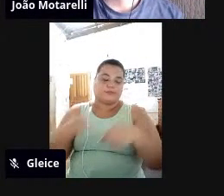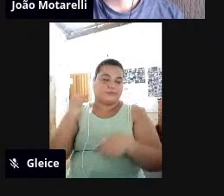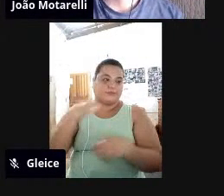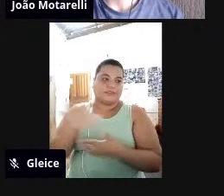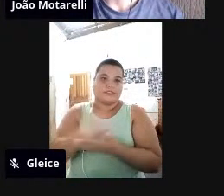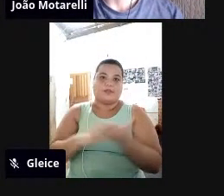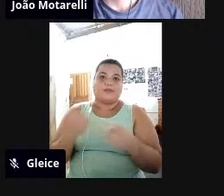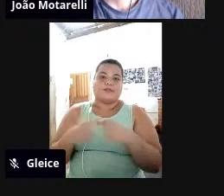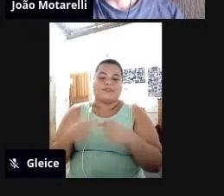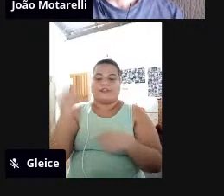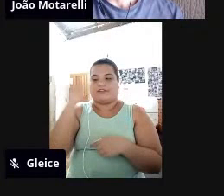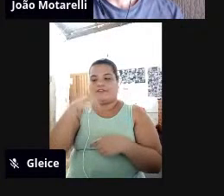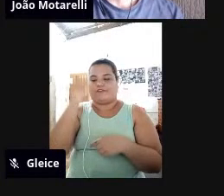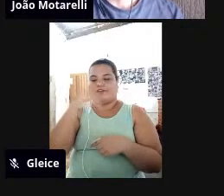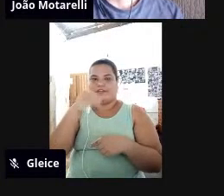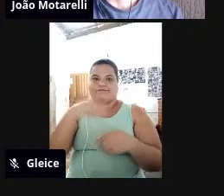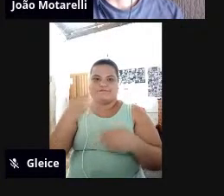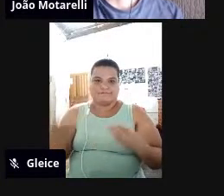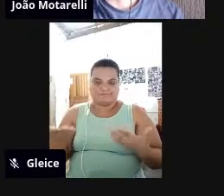debilitado.